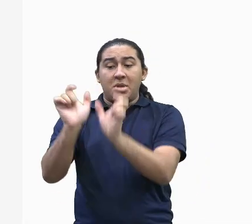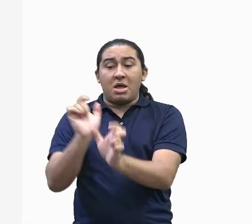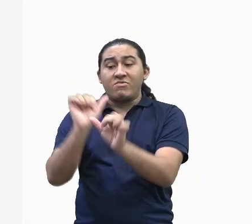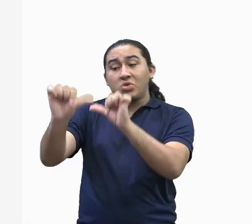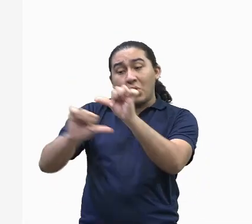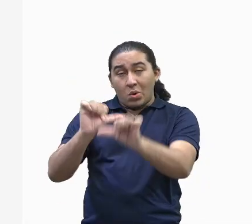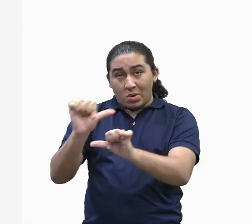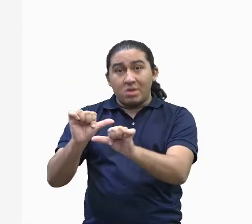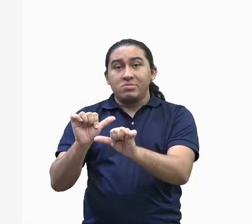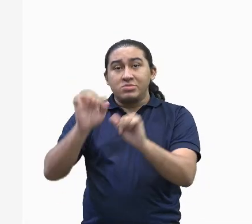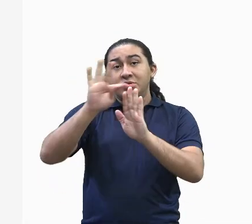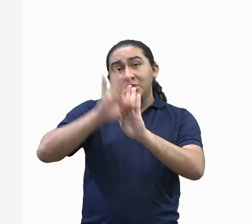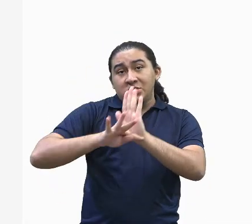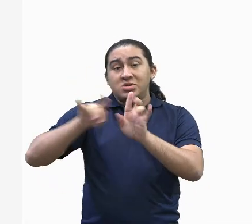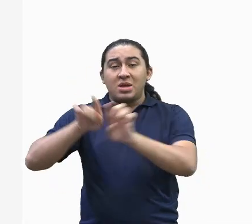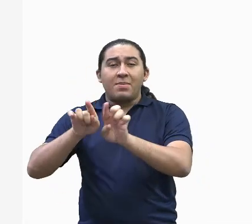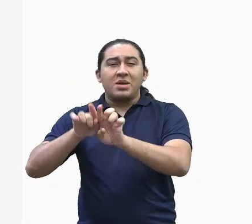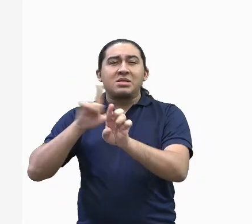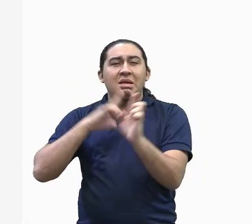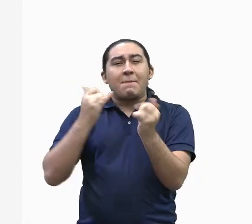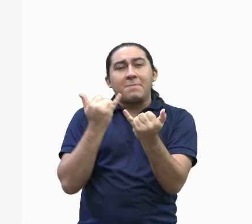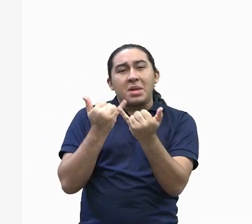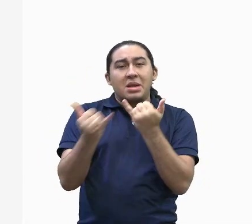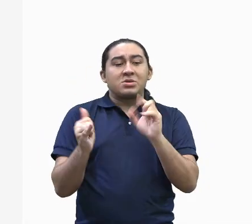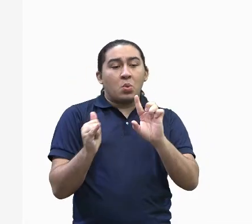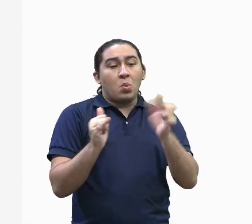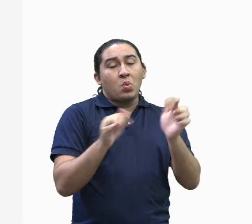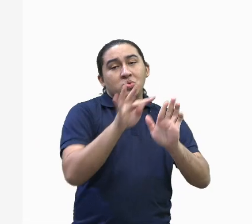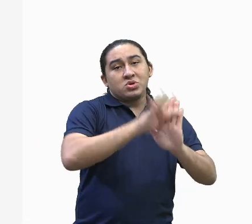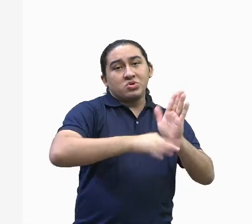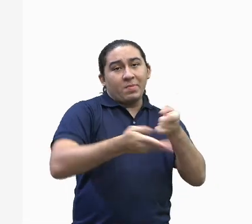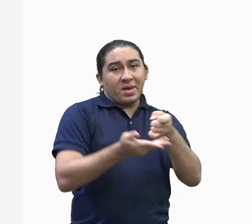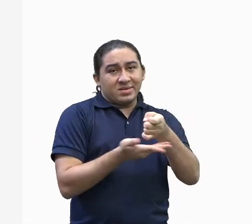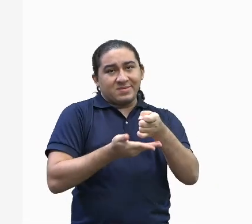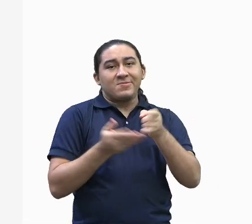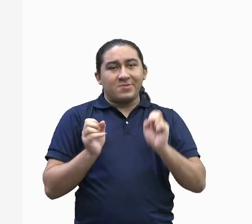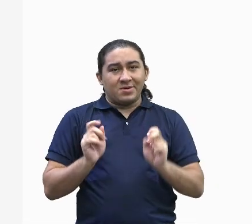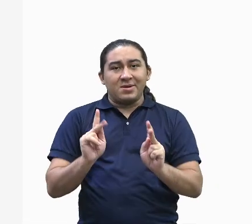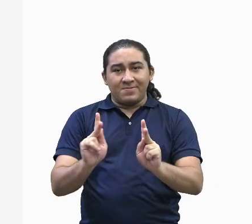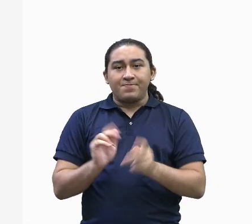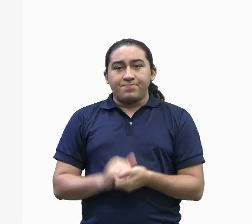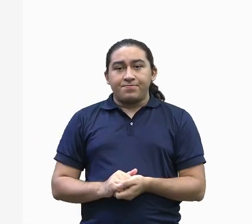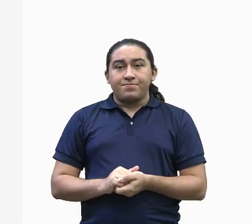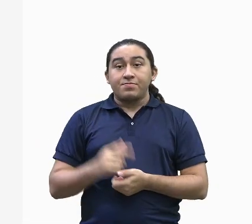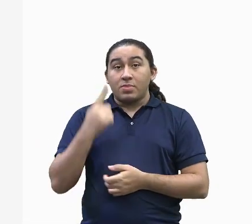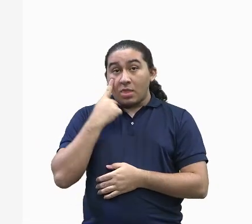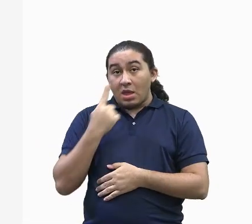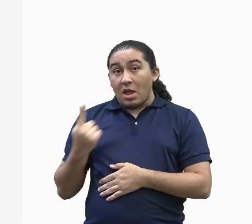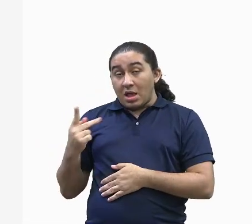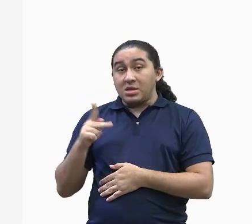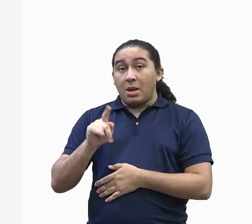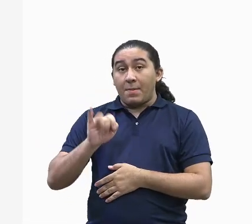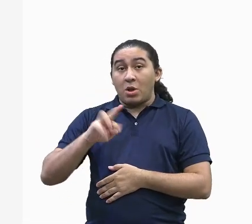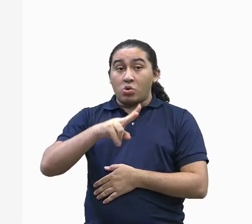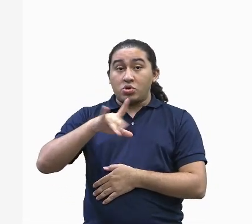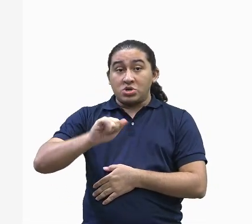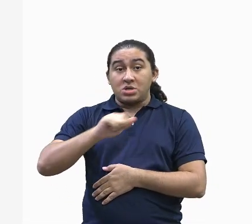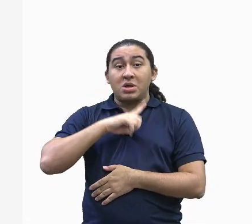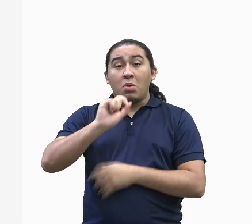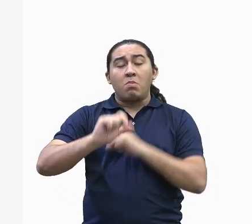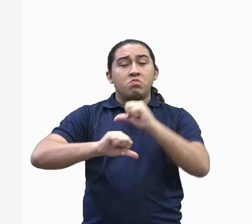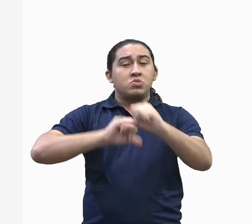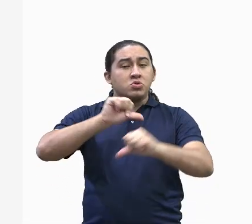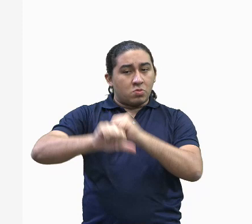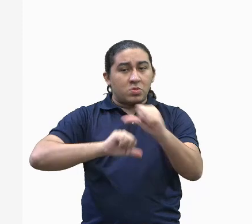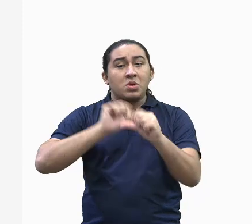o texto ainda contém semelhanças com sua inspiração. Então, a paródia, ela vai fazer uma modificação